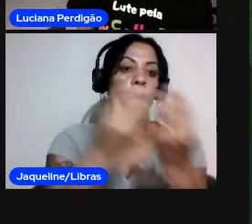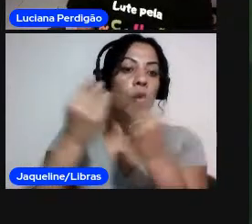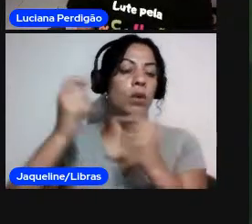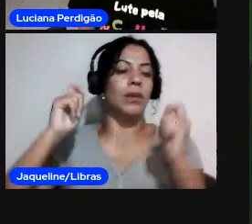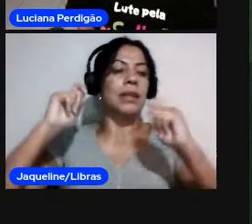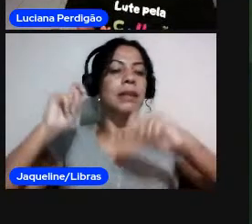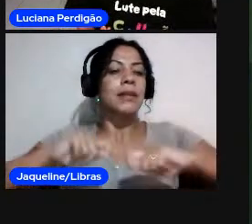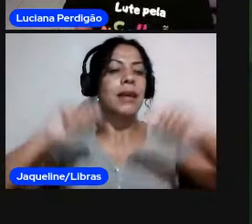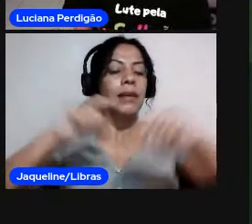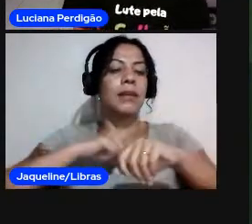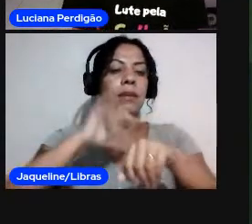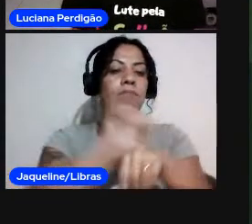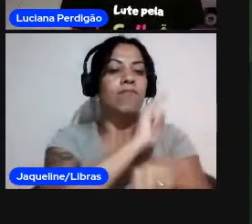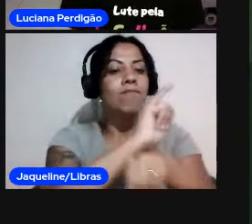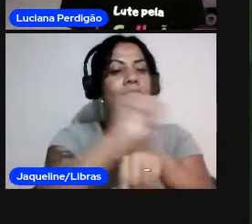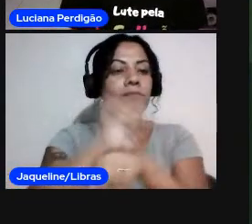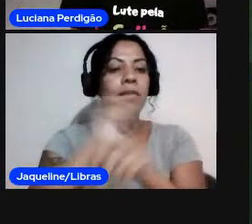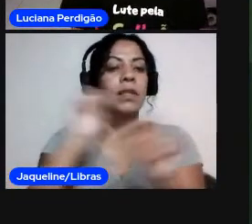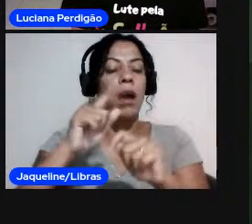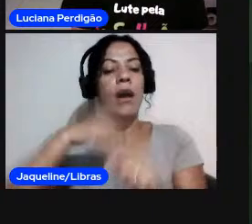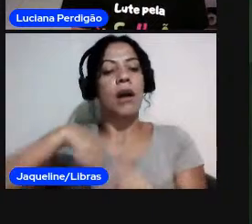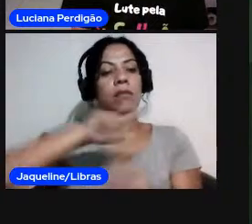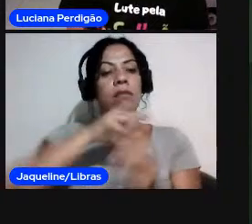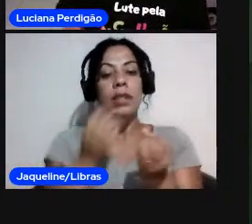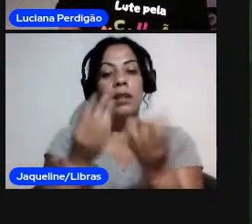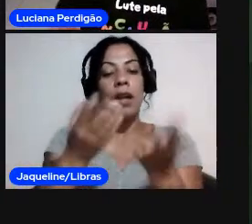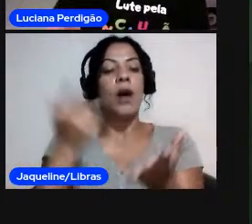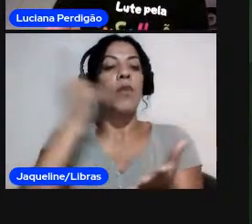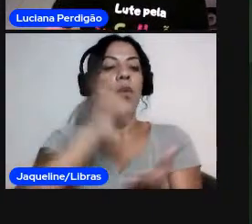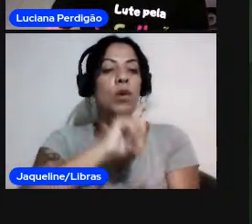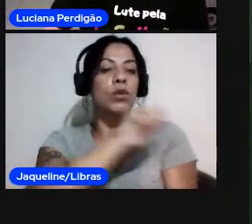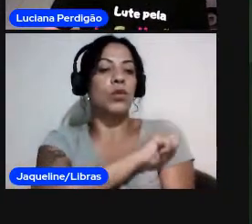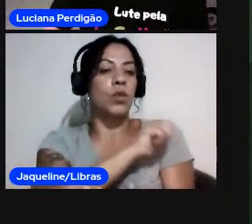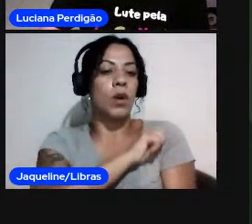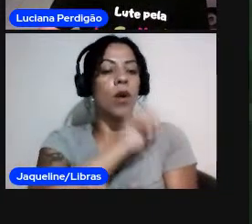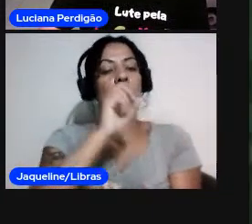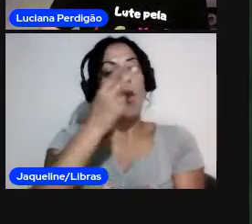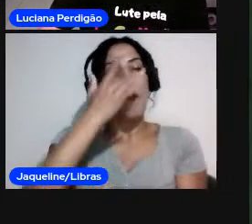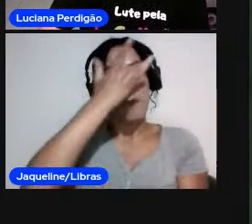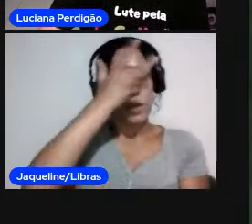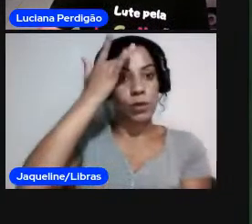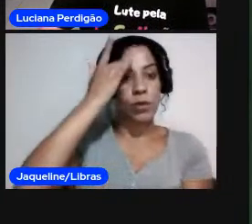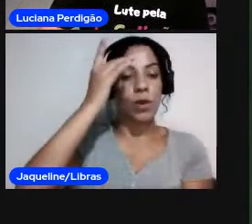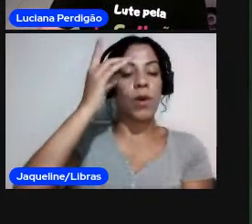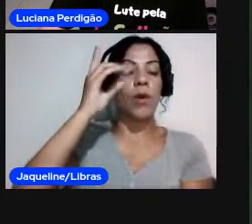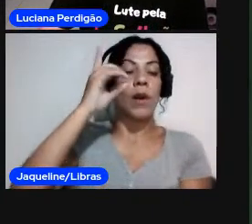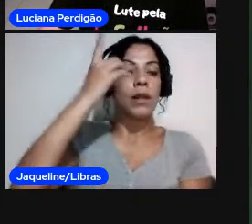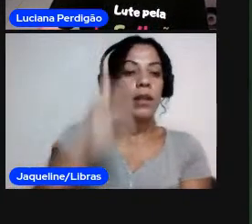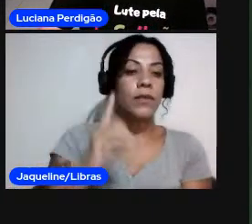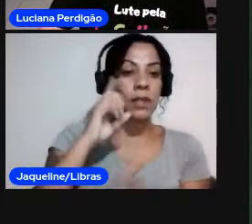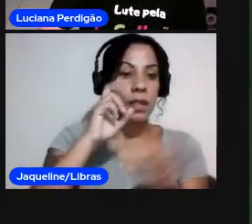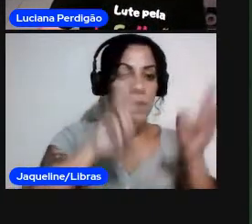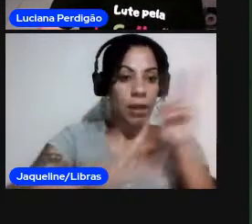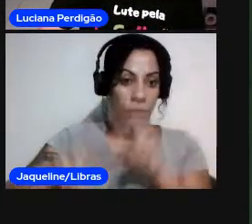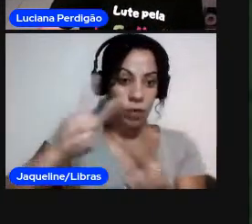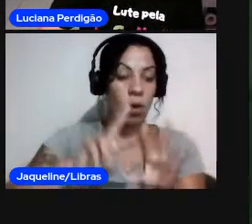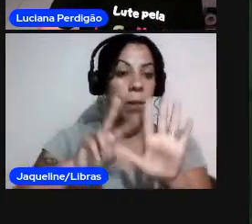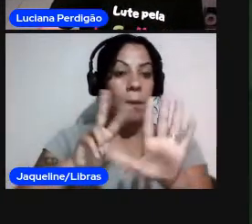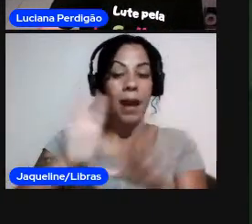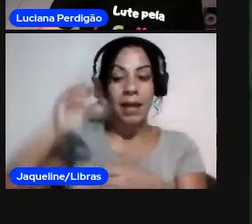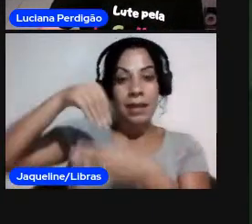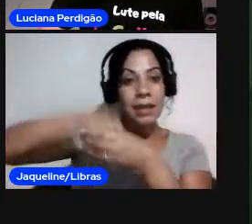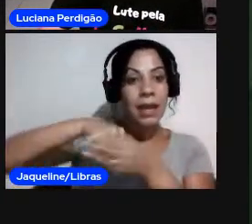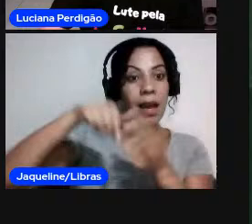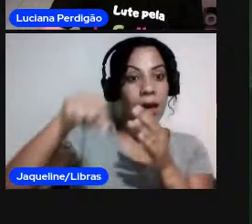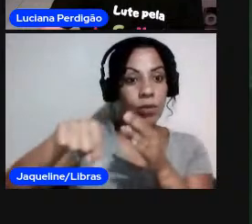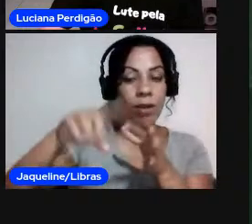ferramentas que a gente pode dar para acessibilizar a pessoa, né, com deficiência visual. Mas dentro desse contexto,